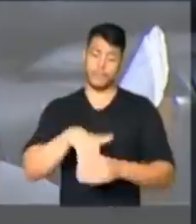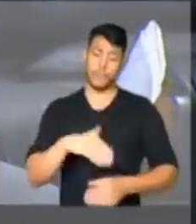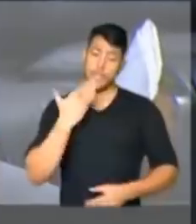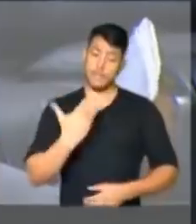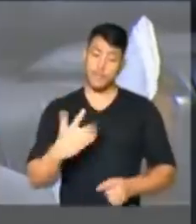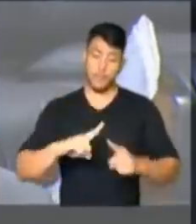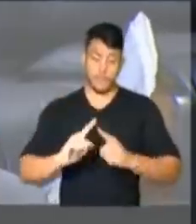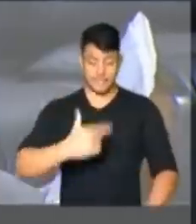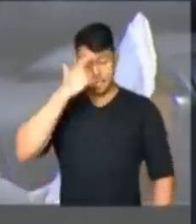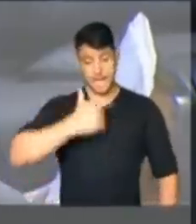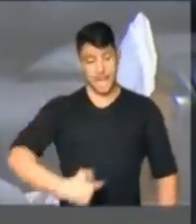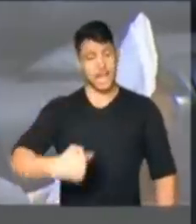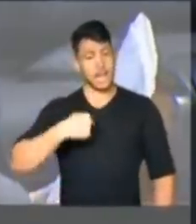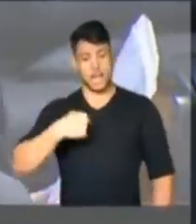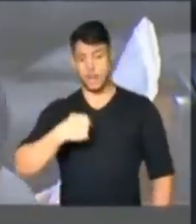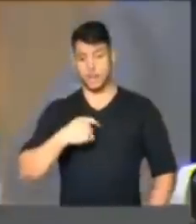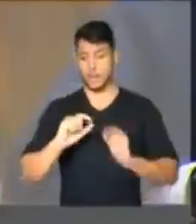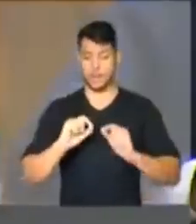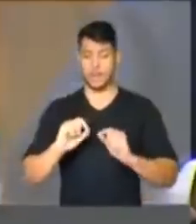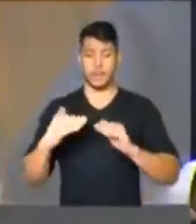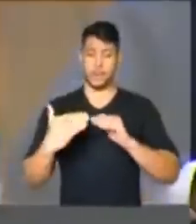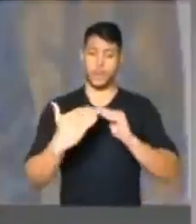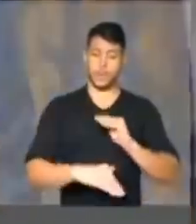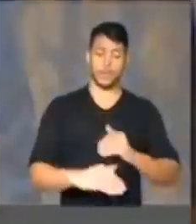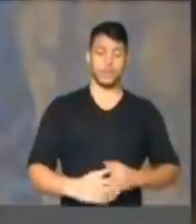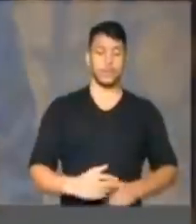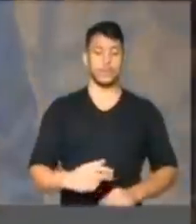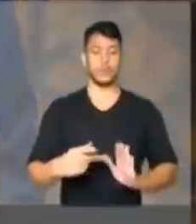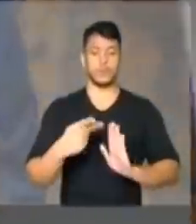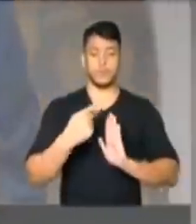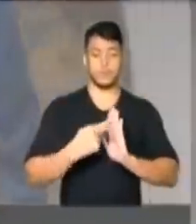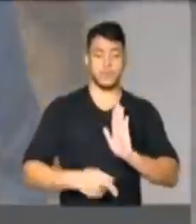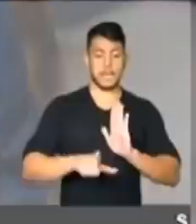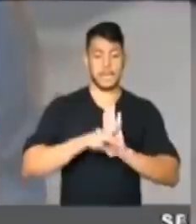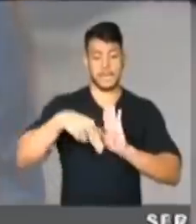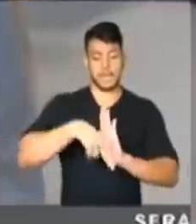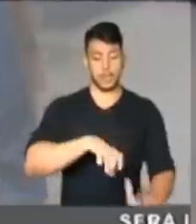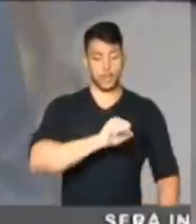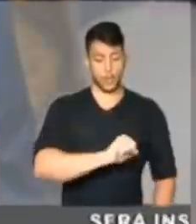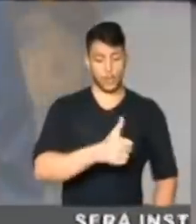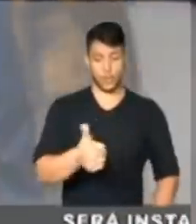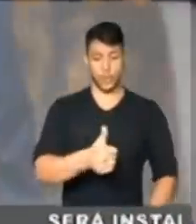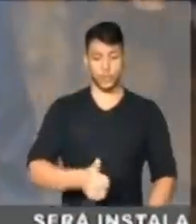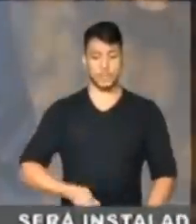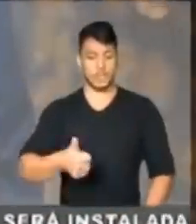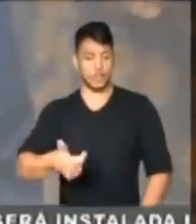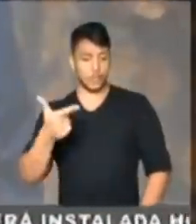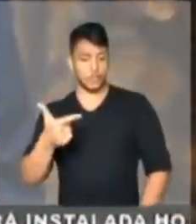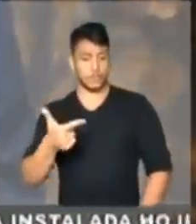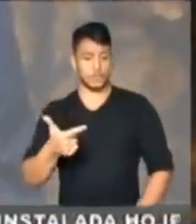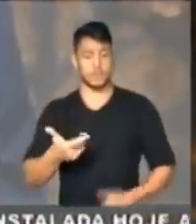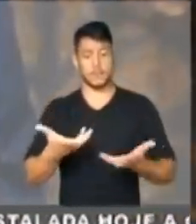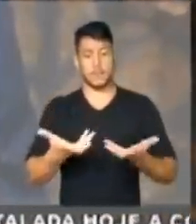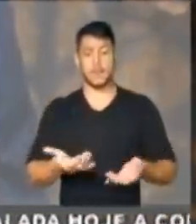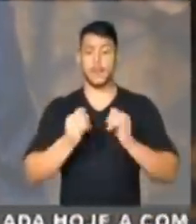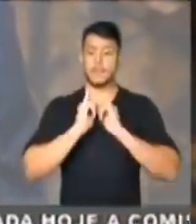favorável, eu pessoalmente me posiciono veementemente contra o PLN 8, 11 e 12 e quero deixar registrado que,